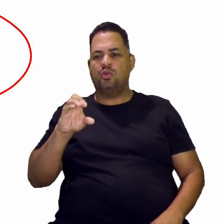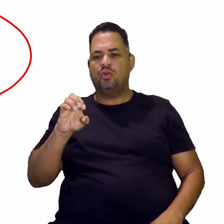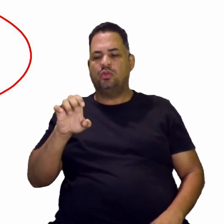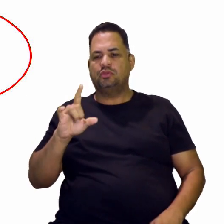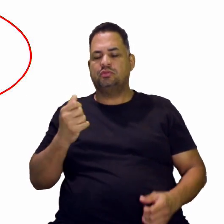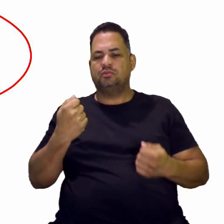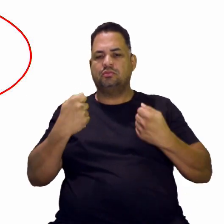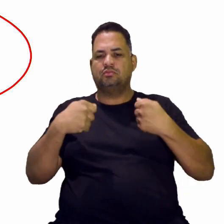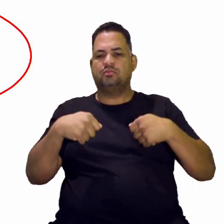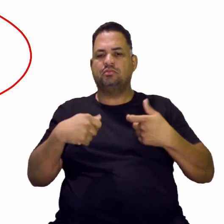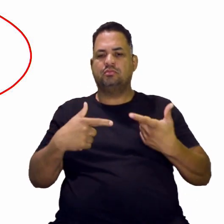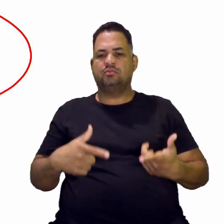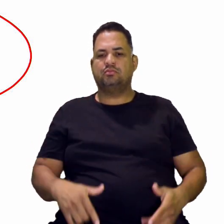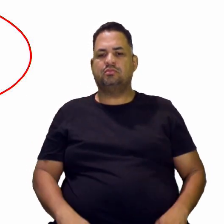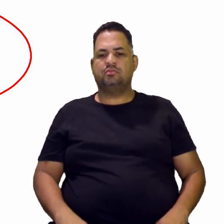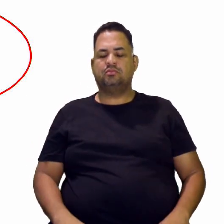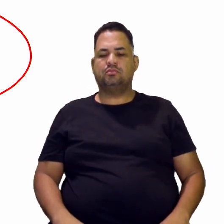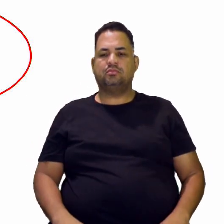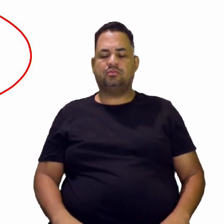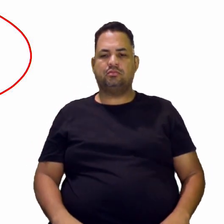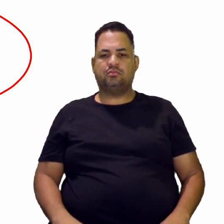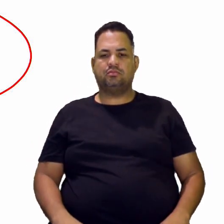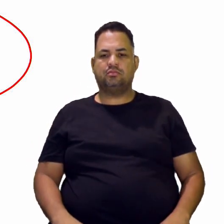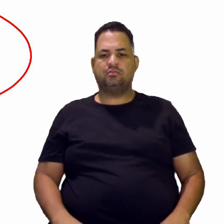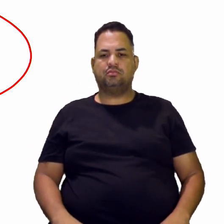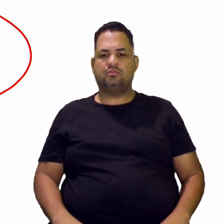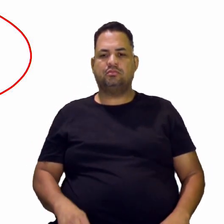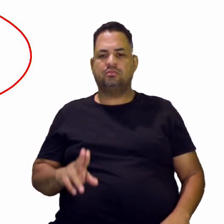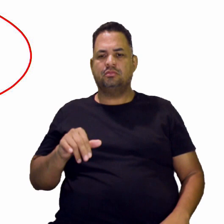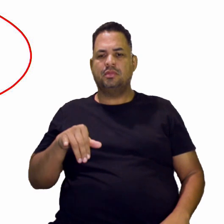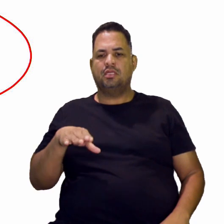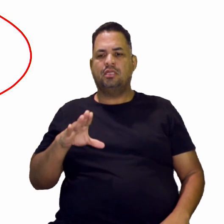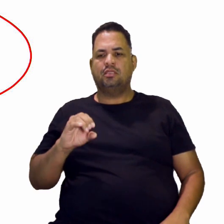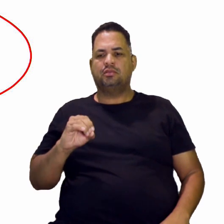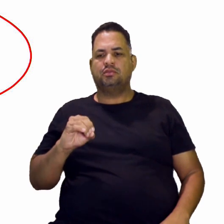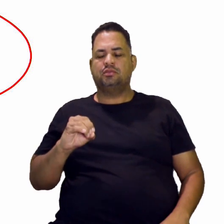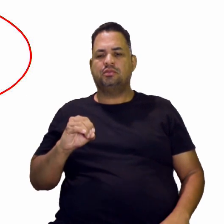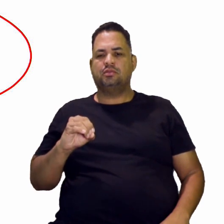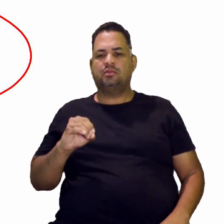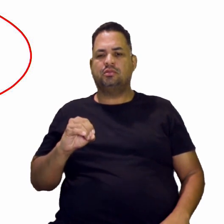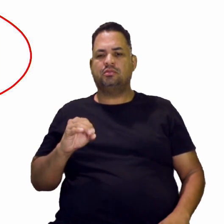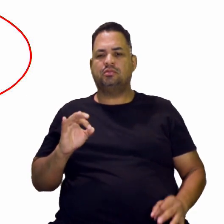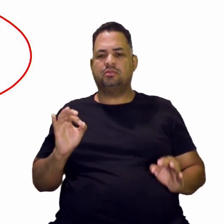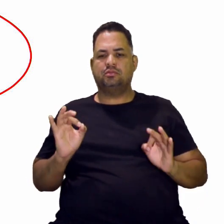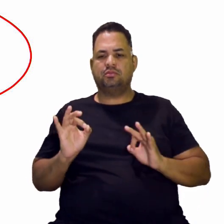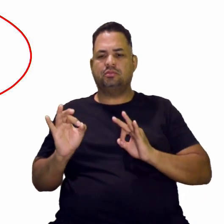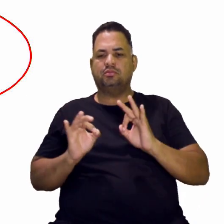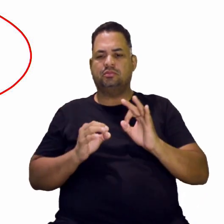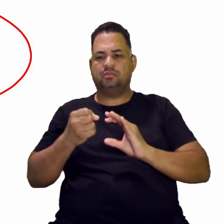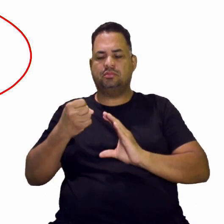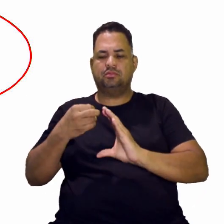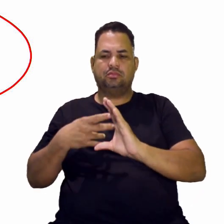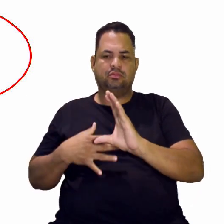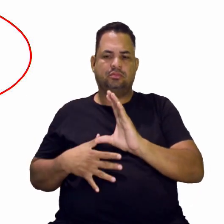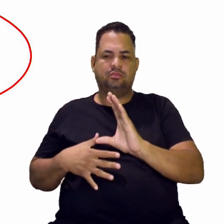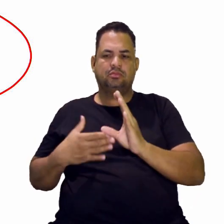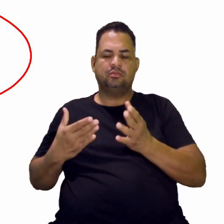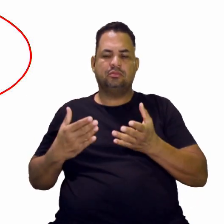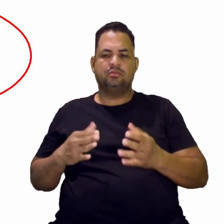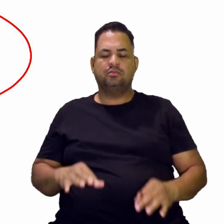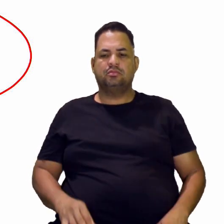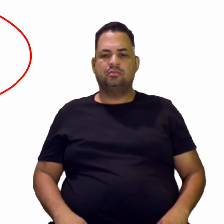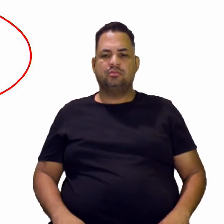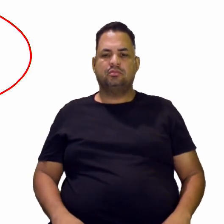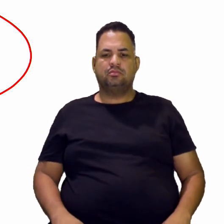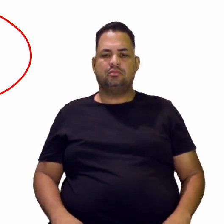pode pensar por esse lado, de que o nicho ecológico ele é um conjunto de características,